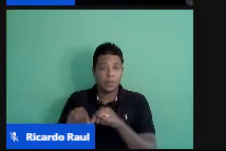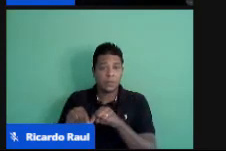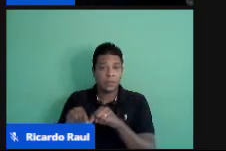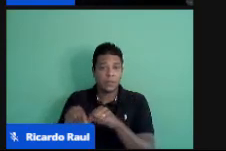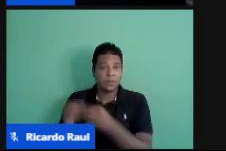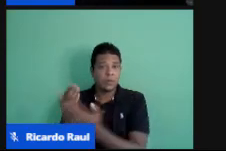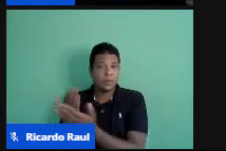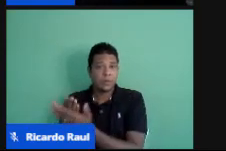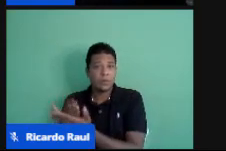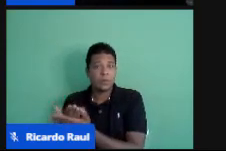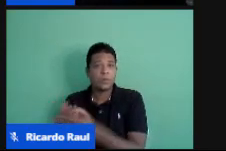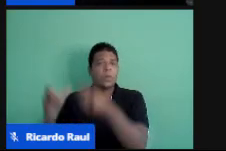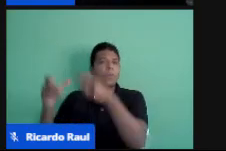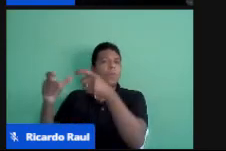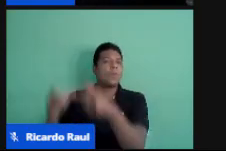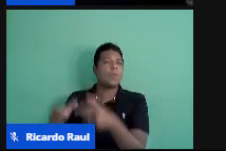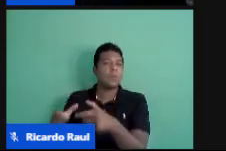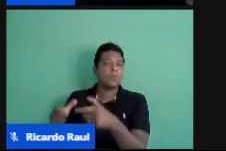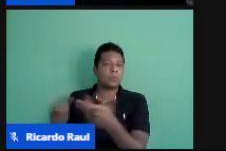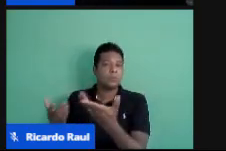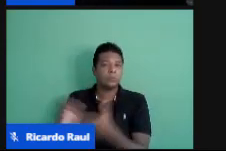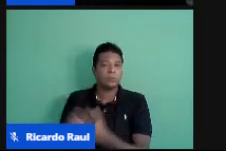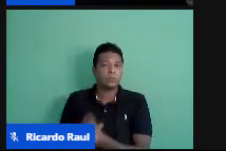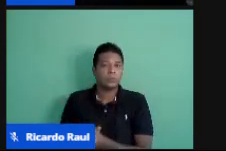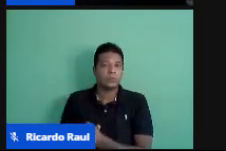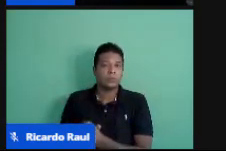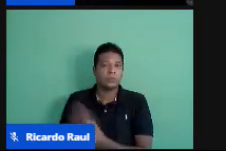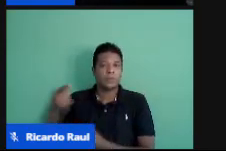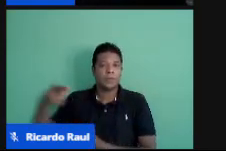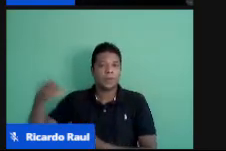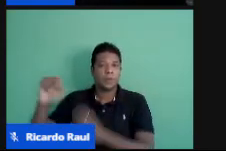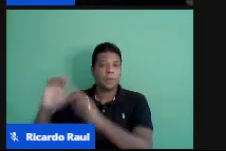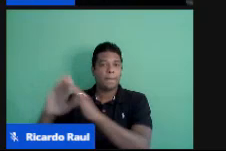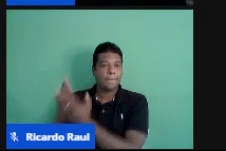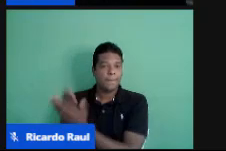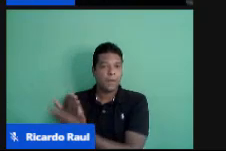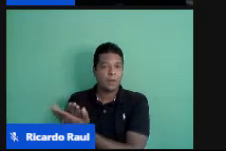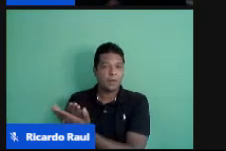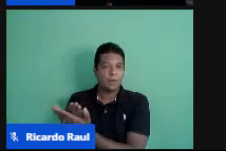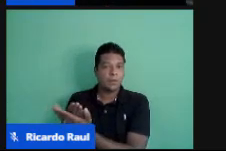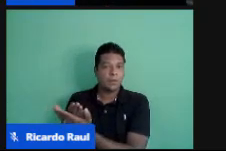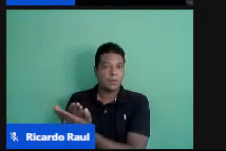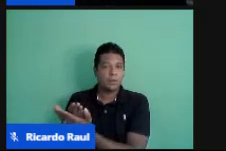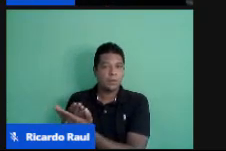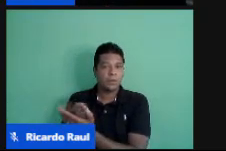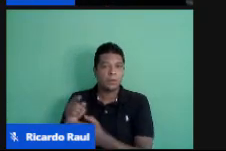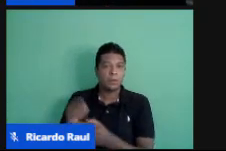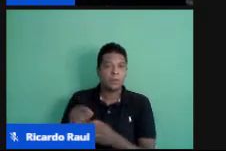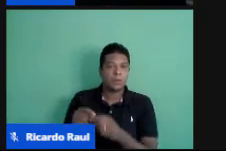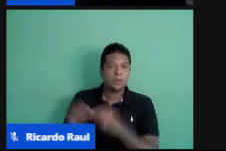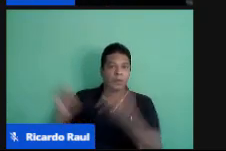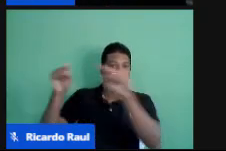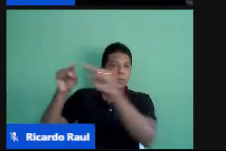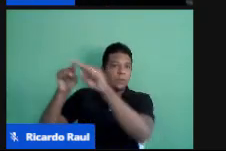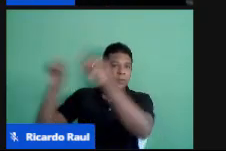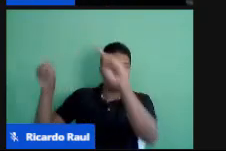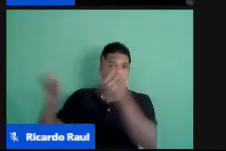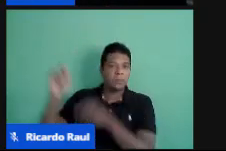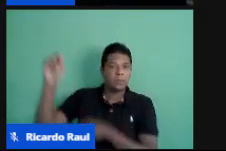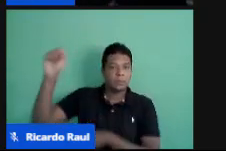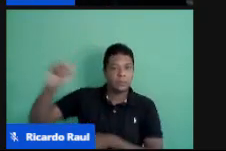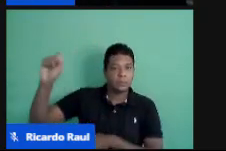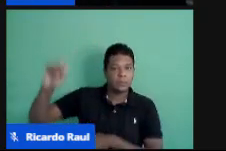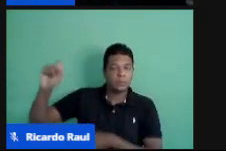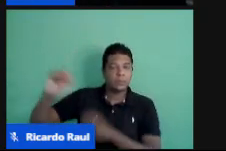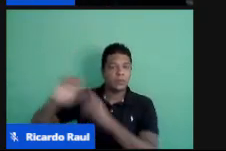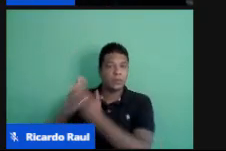dão a aula, né? Que hoje vocês não estão mais indo para a escola, né? Vocês estão em algum local. Então, lá na escola você tem o quadro negro, o giz, o apagador, né?